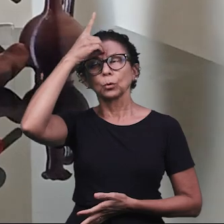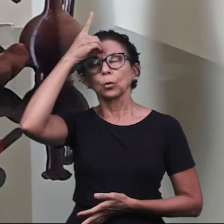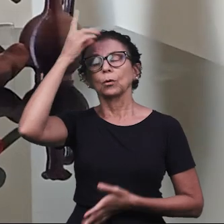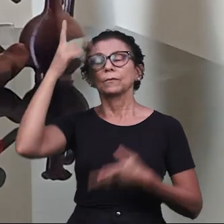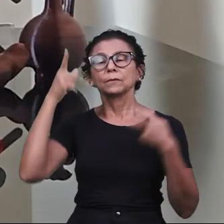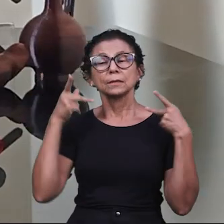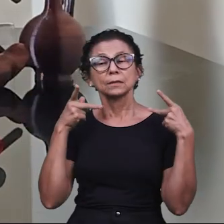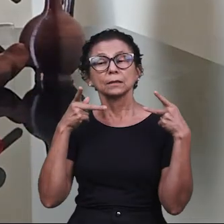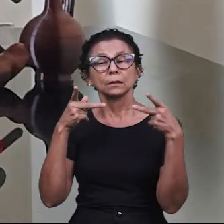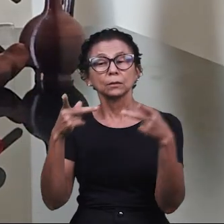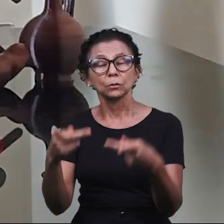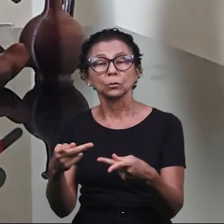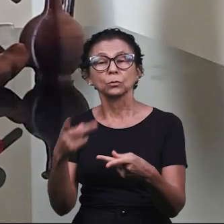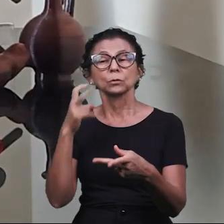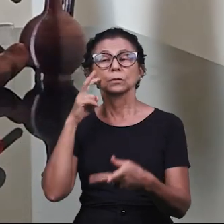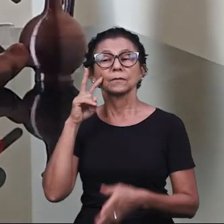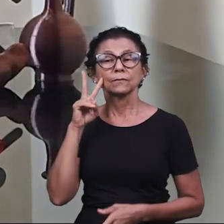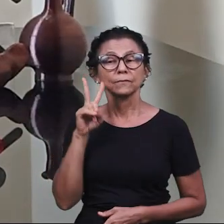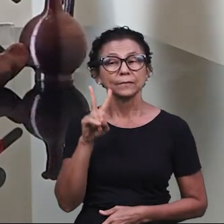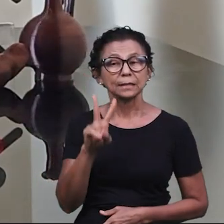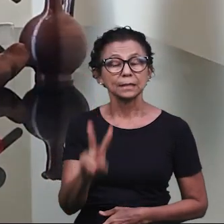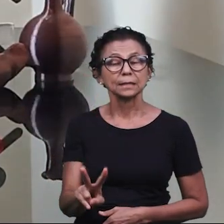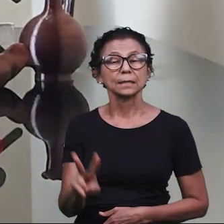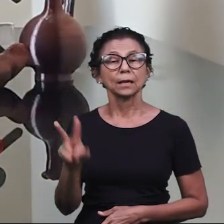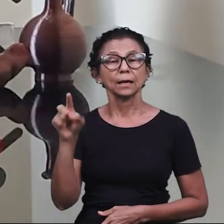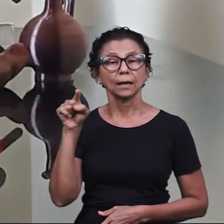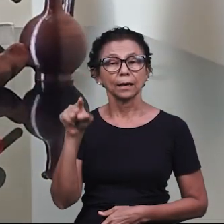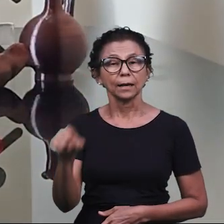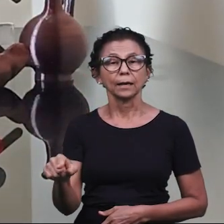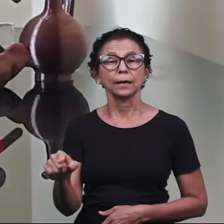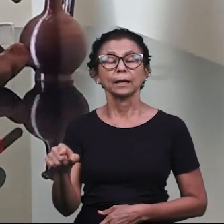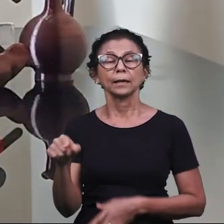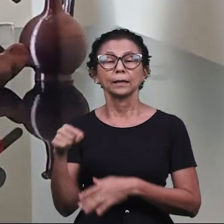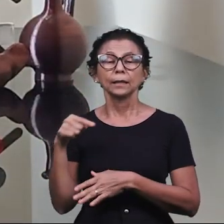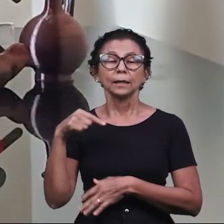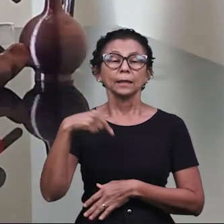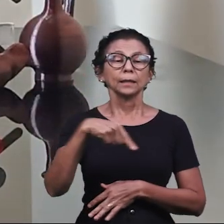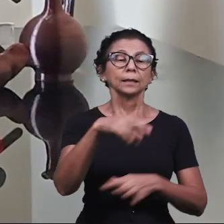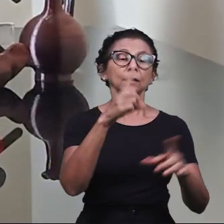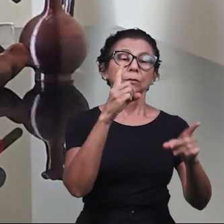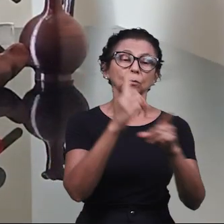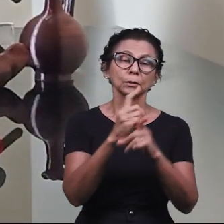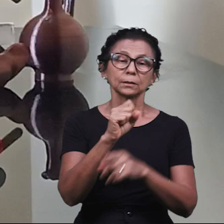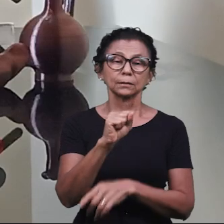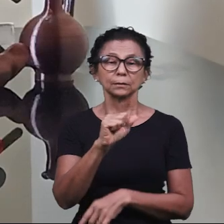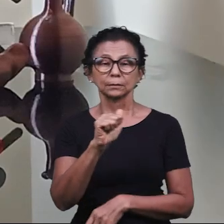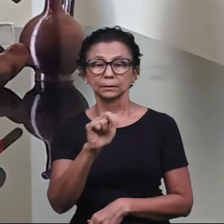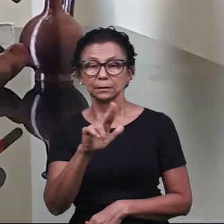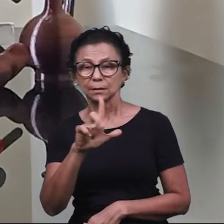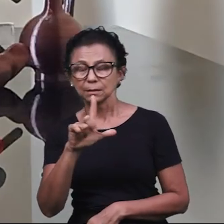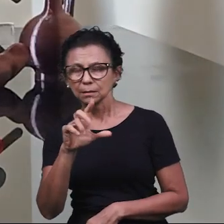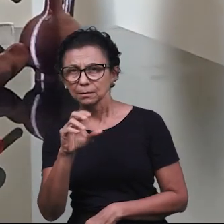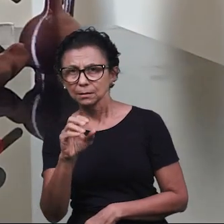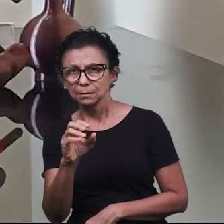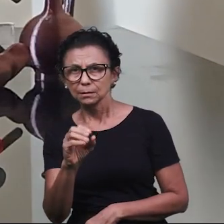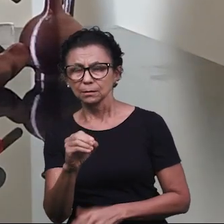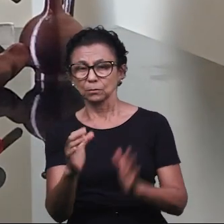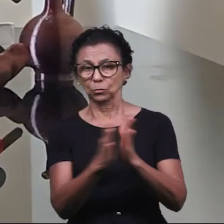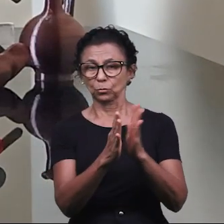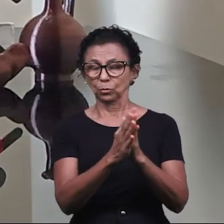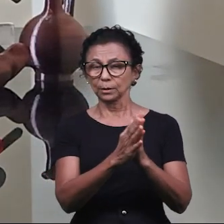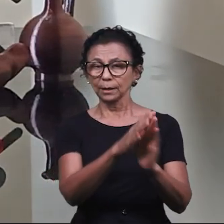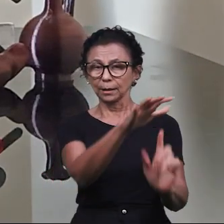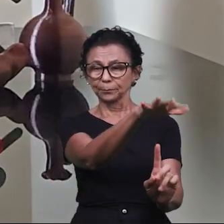ele, o Senhor deu uma visão que era para ele ir lá encontrar Saulo e orar